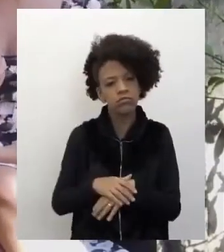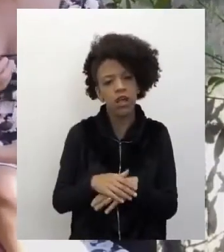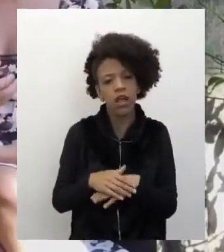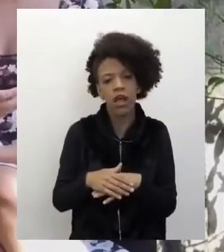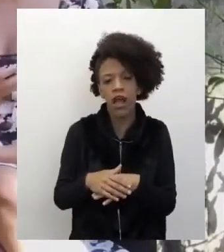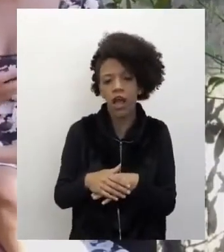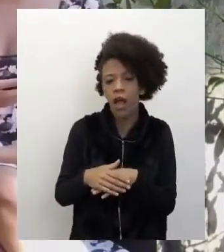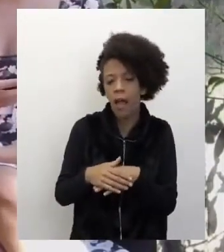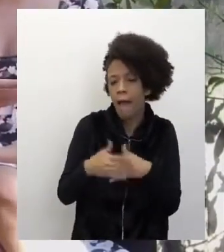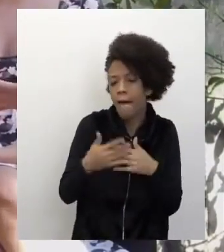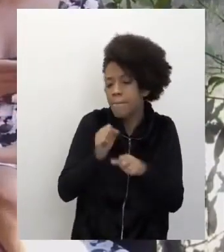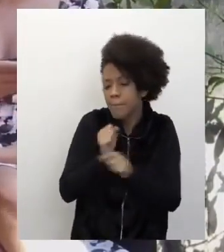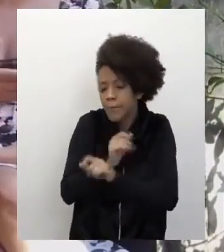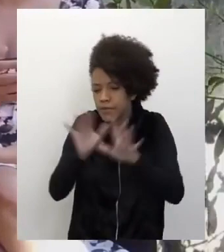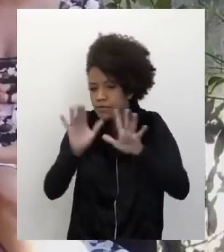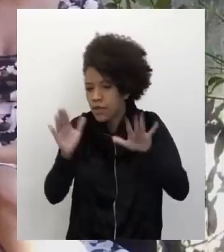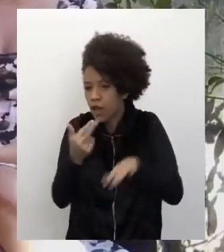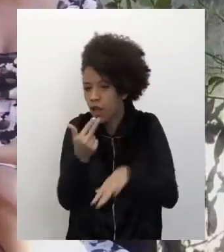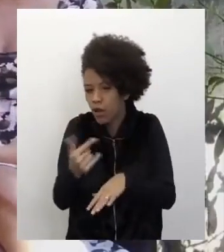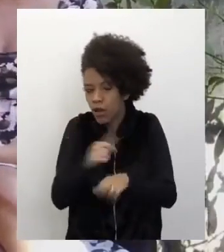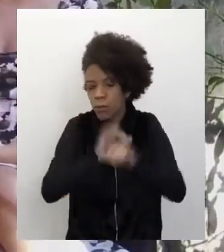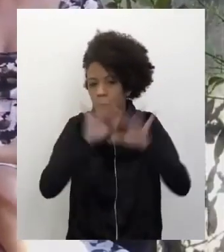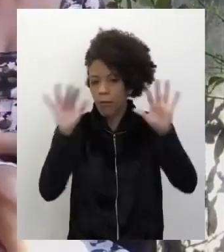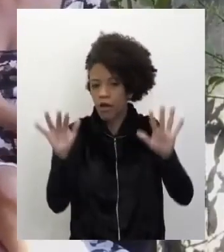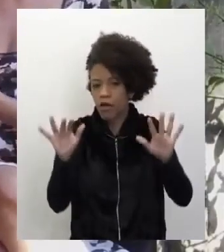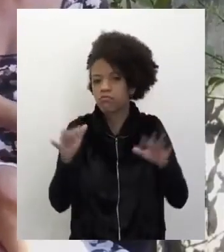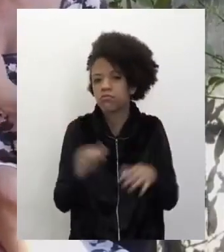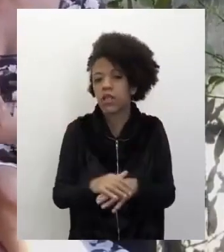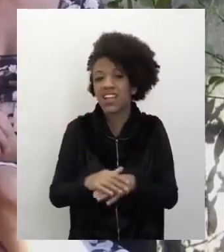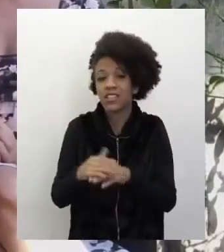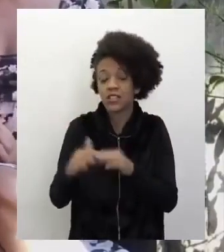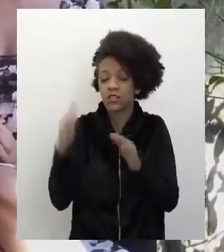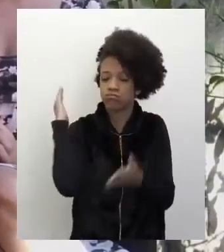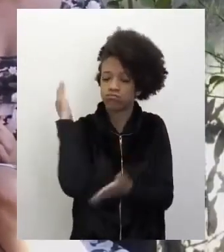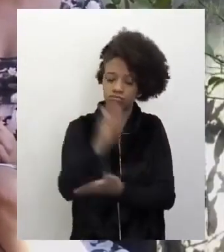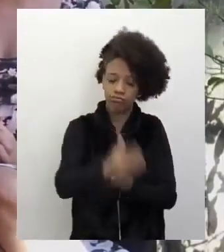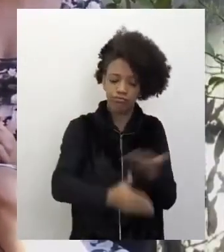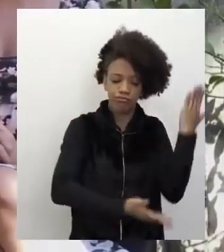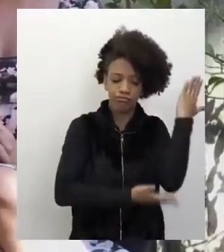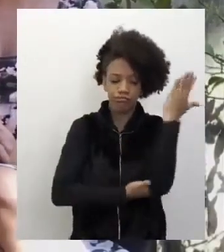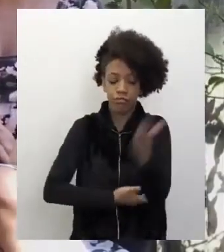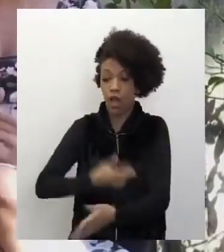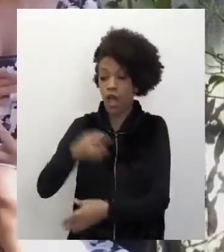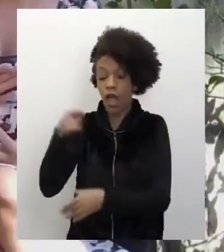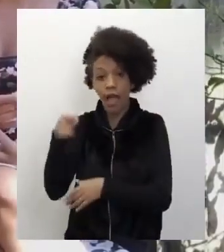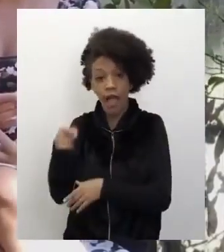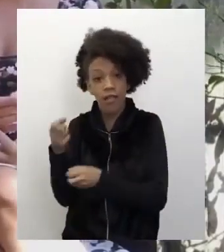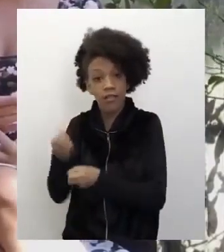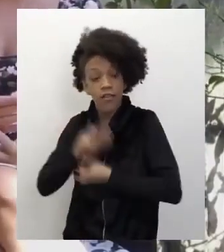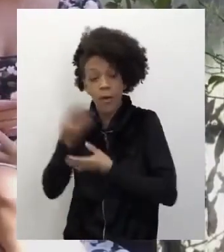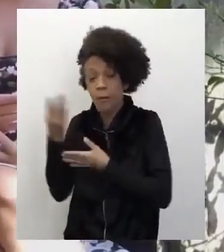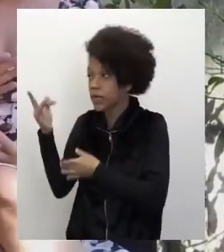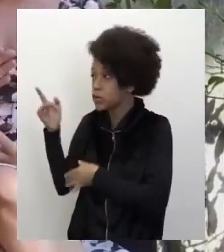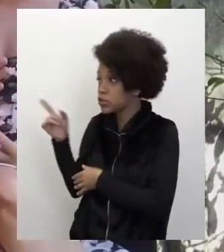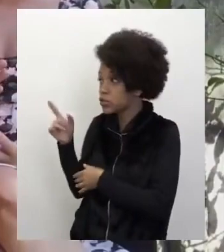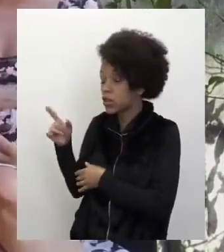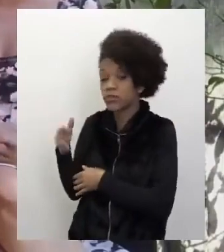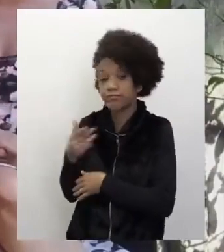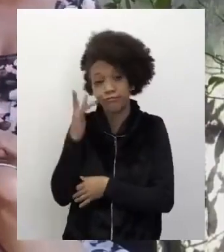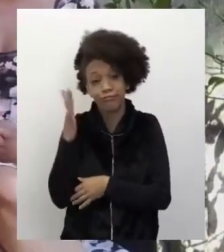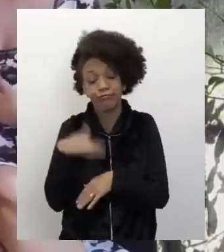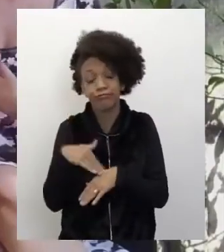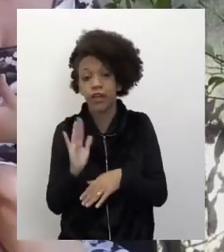claras representam regiões que foram desmatadas. Com essa informação, fica muito mais fácil para organizações de